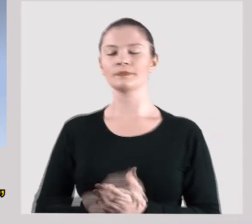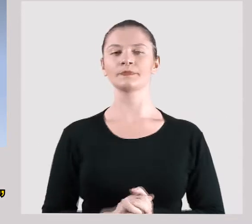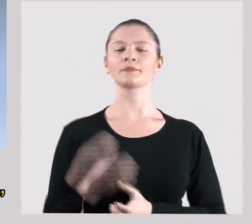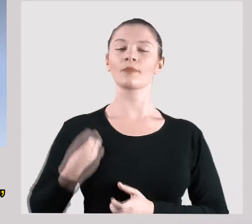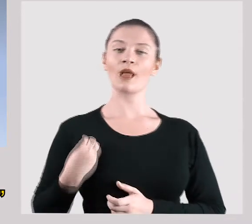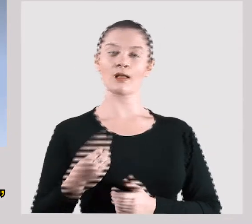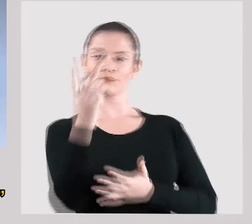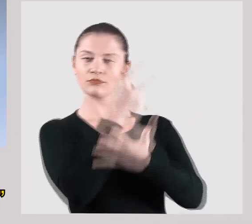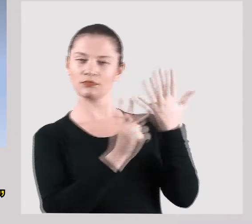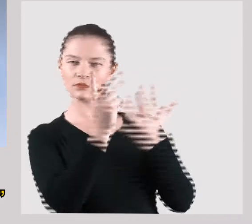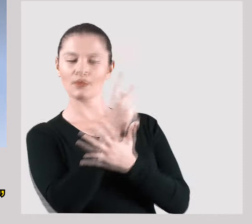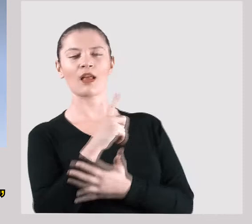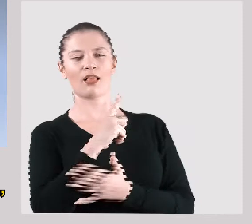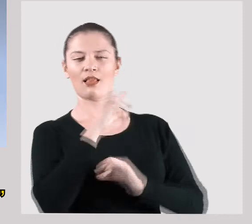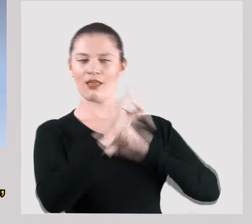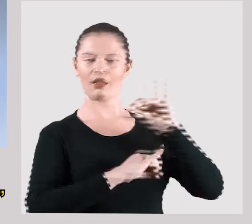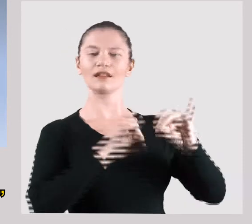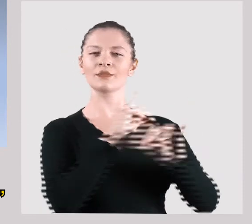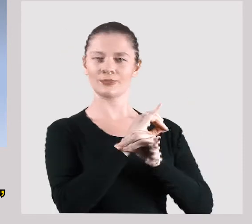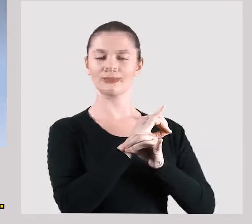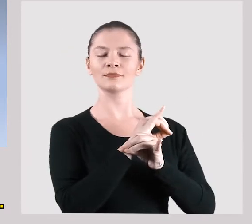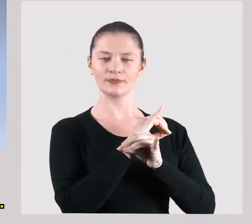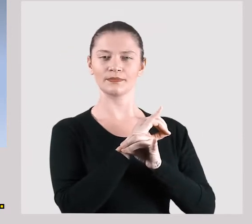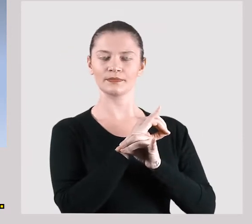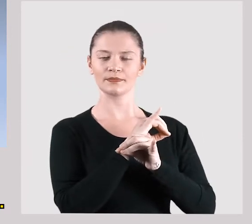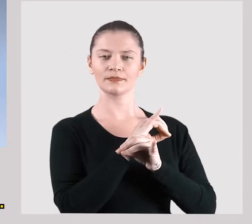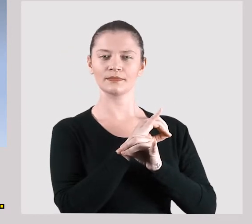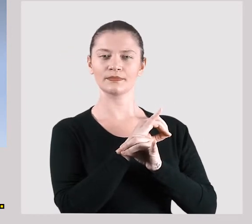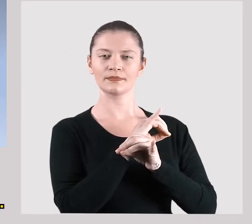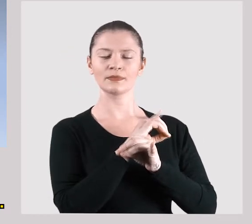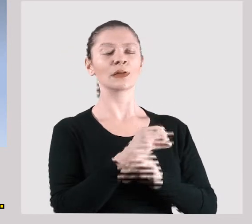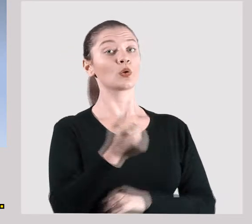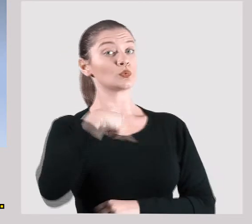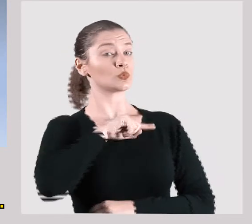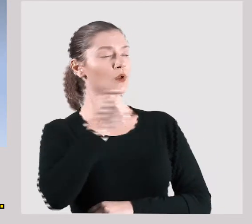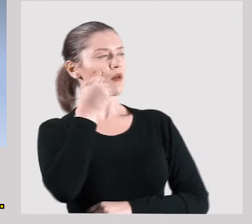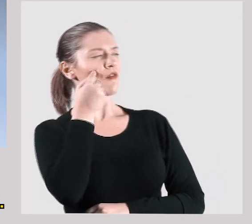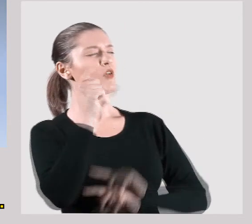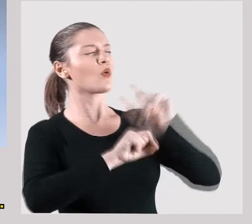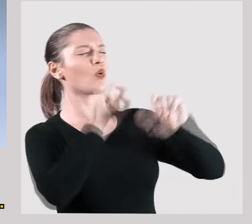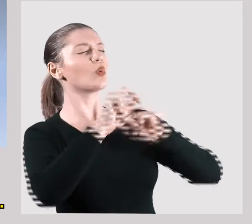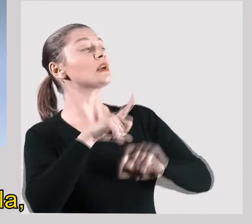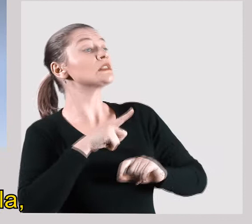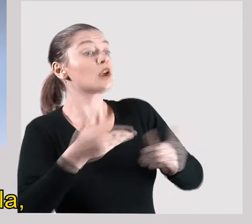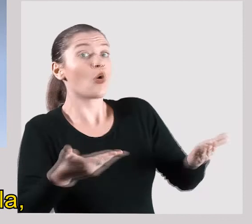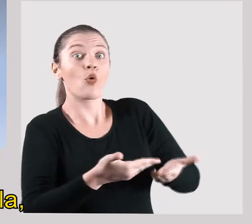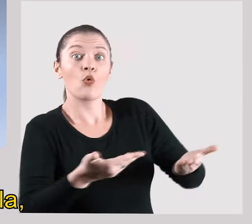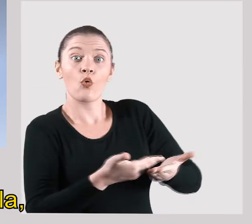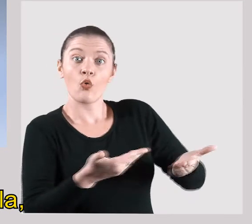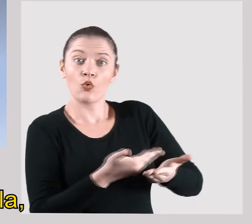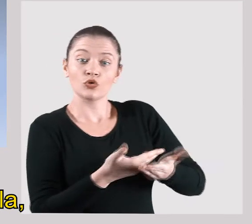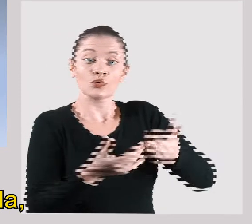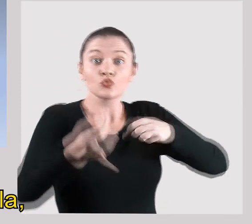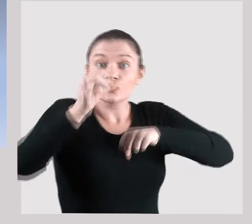assim muito, tem guidelines, e aí a gente vê assim o que está se passando hoje em dia. Então bem no